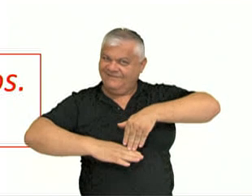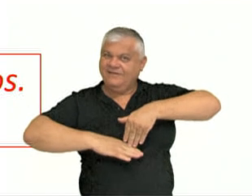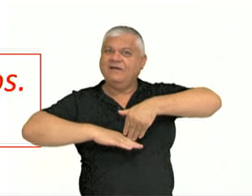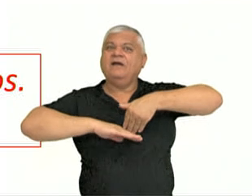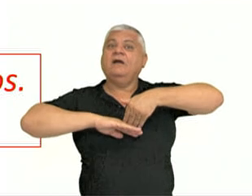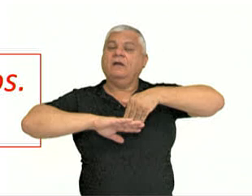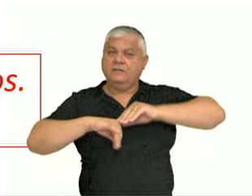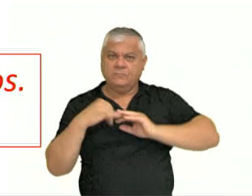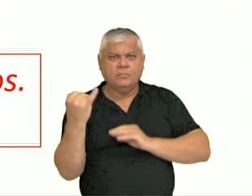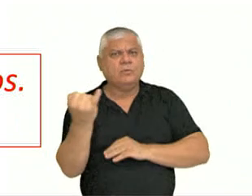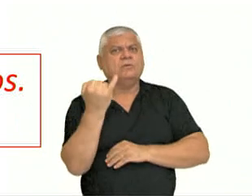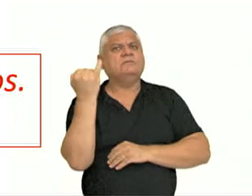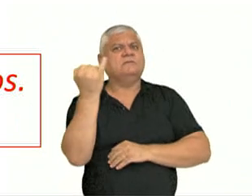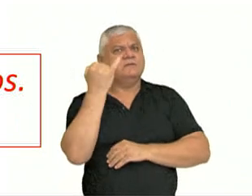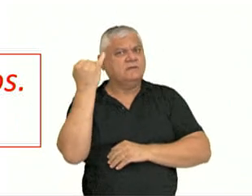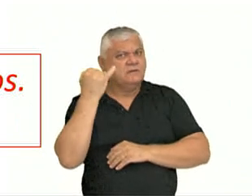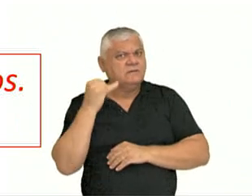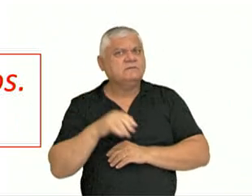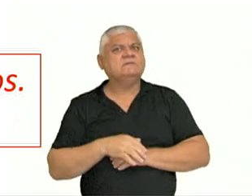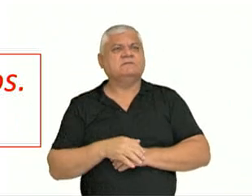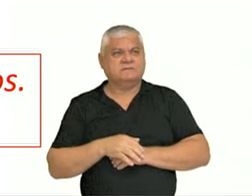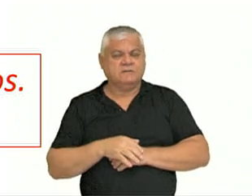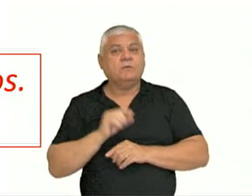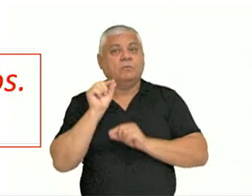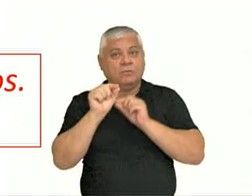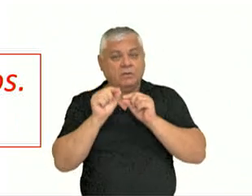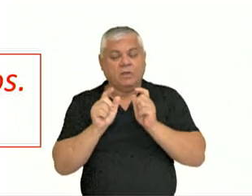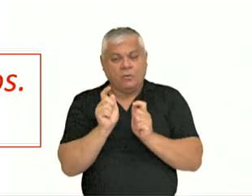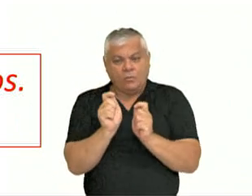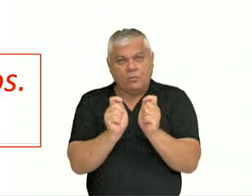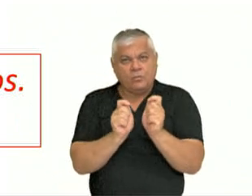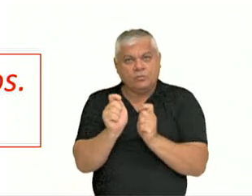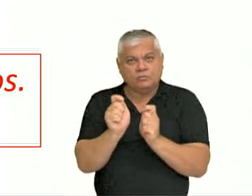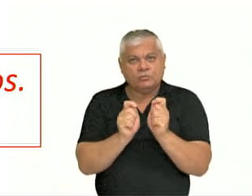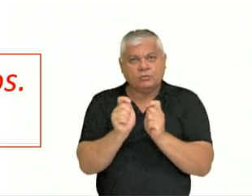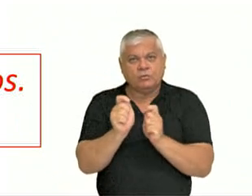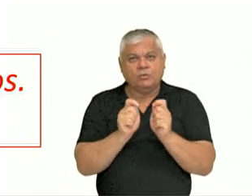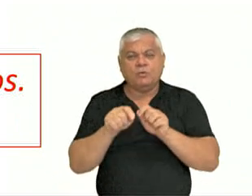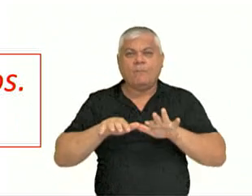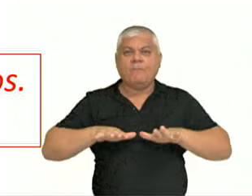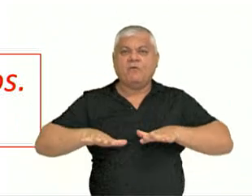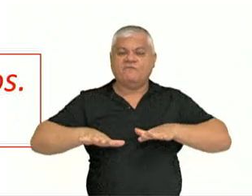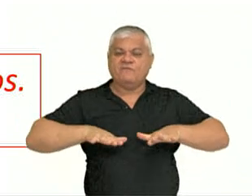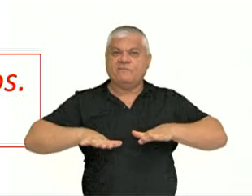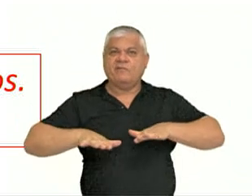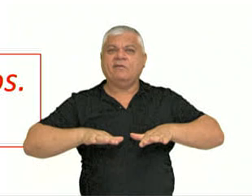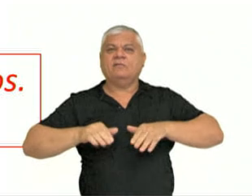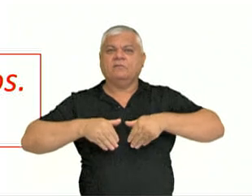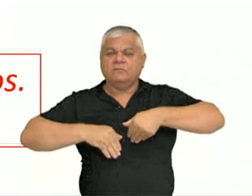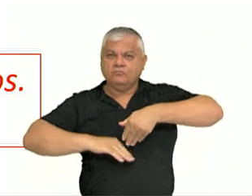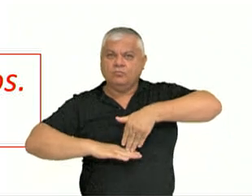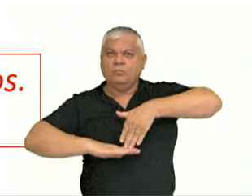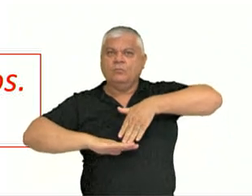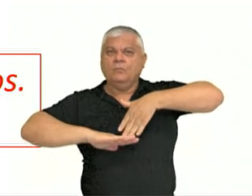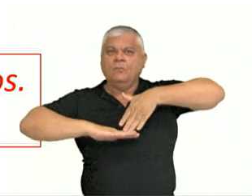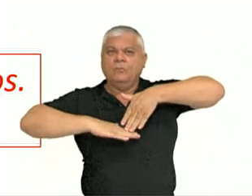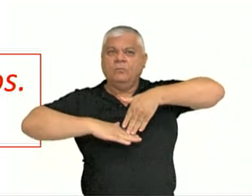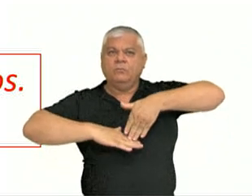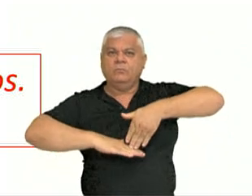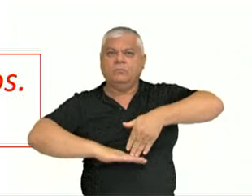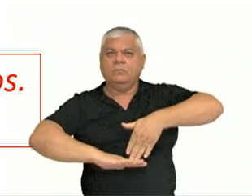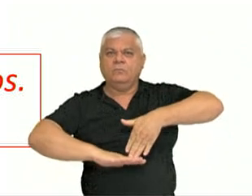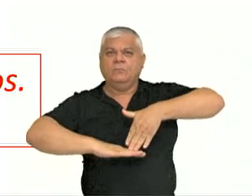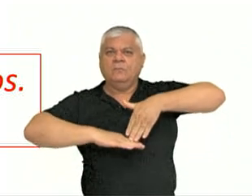diafragma, a importância dele é atuar no controle dos movimentos respiratórios, tá? E como eu